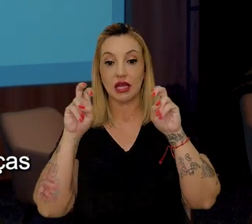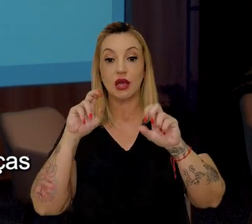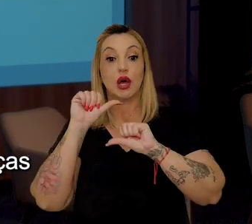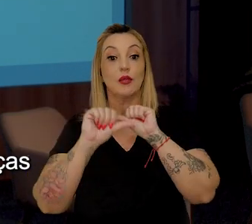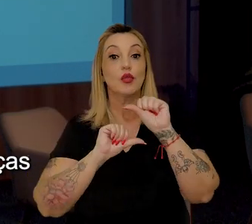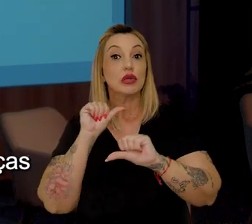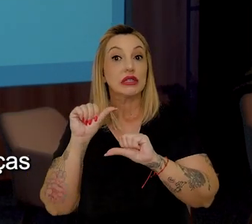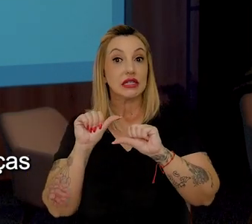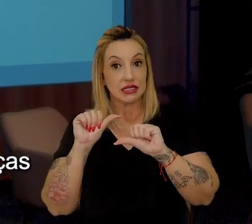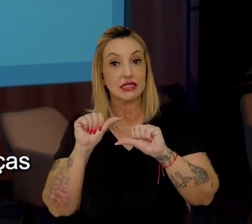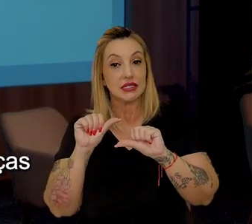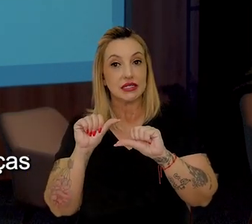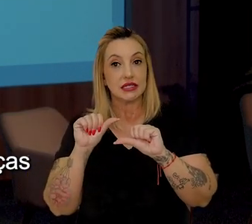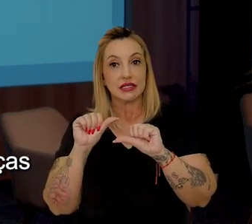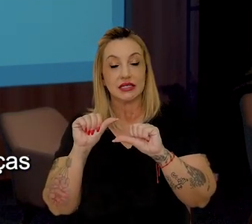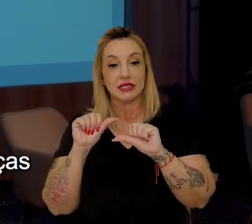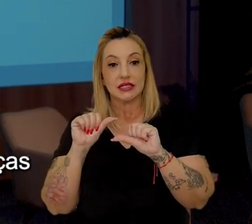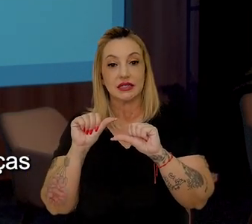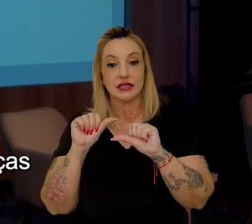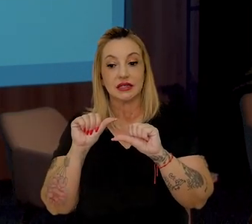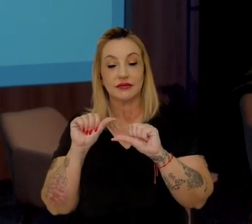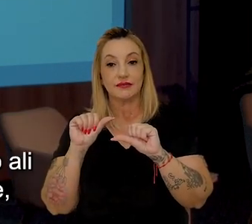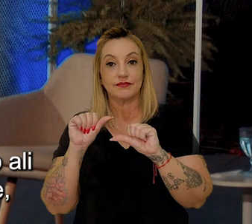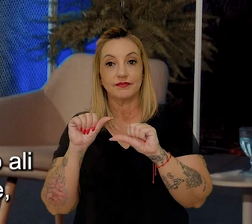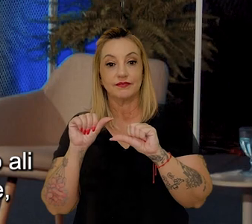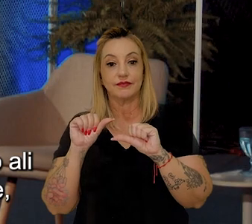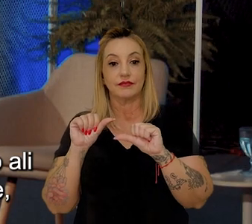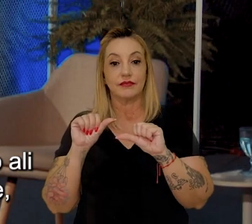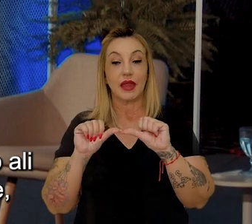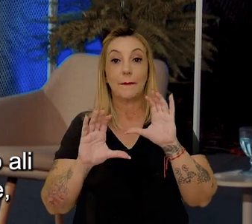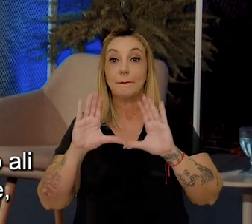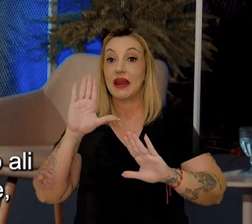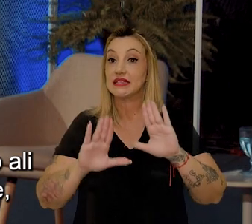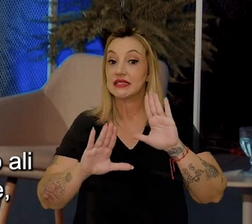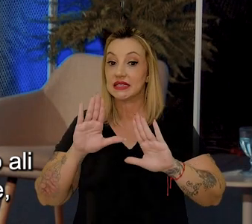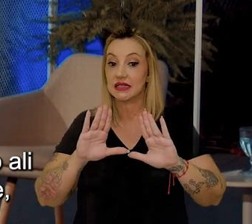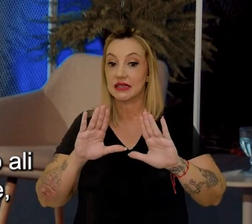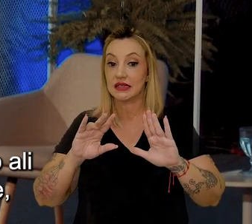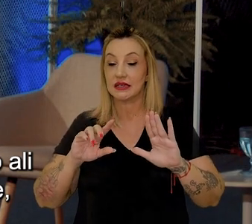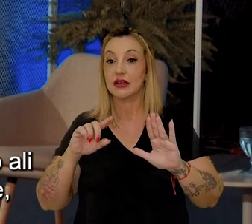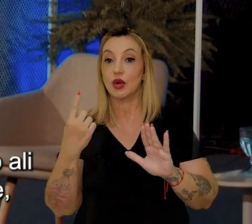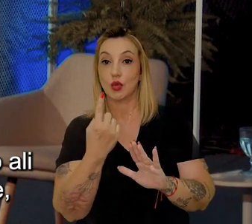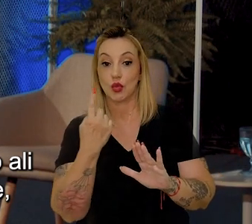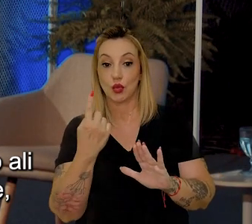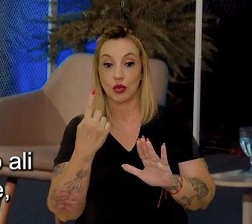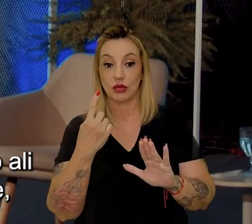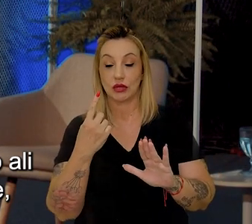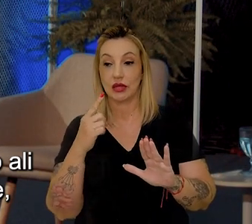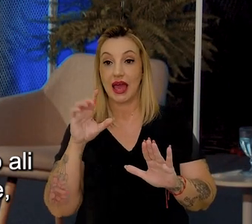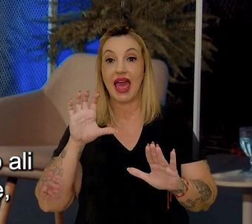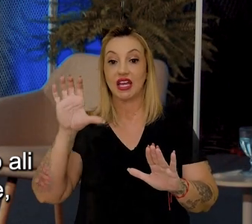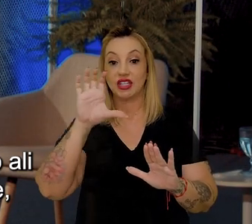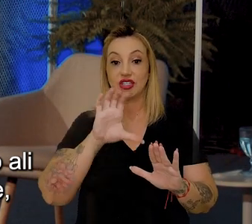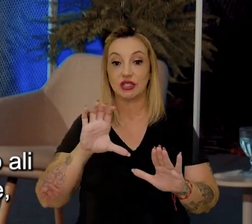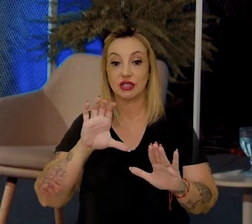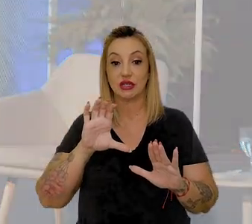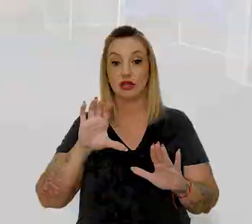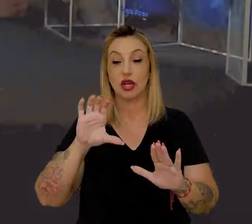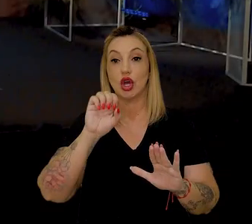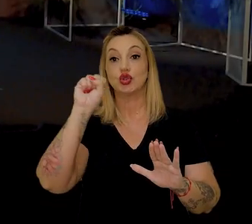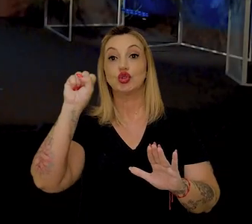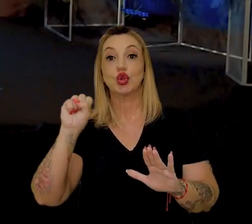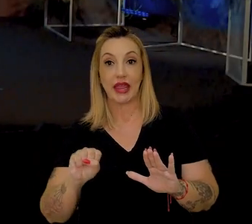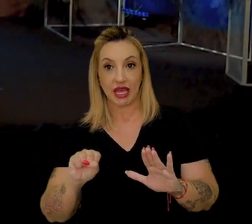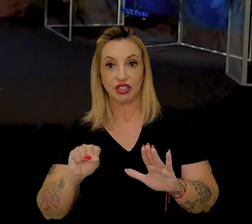eh eh de precipitação particularmente sendo singularizada ali para Aquela nossa região eh Sudeste